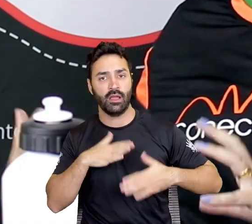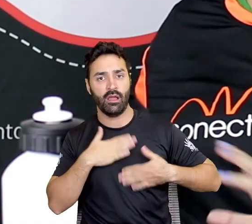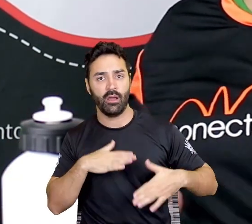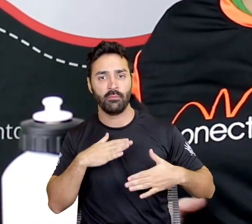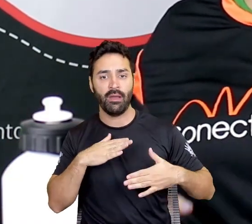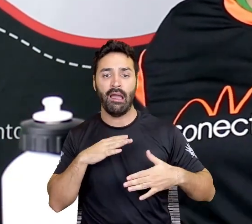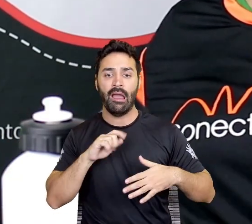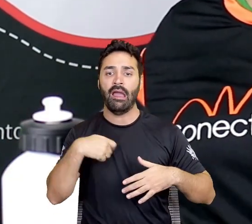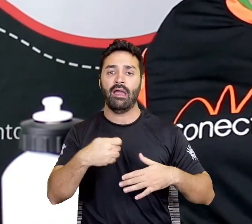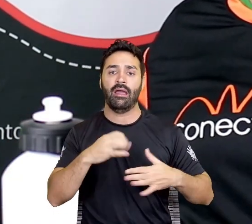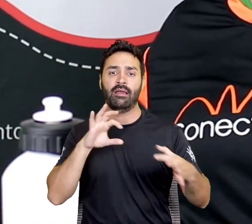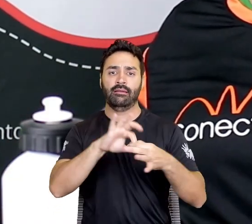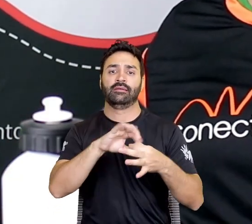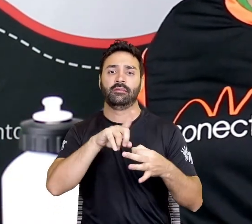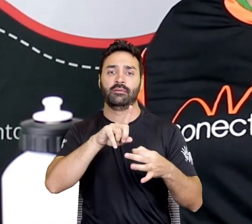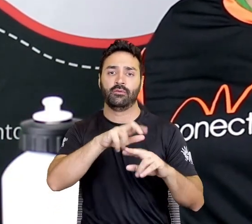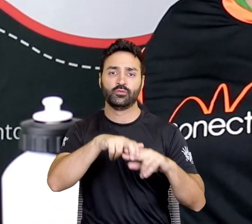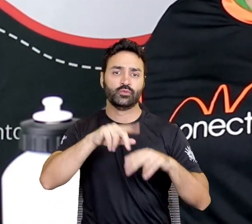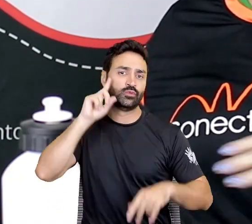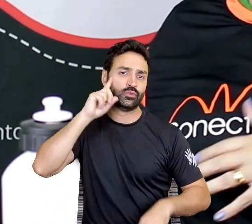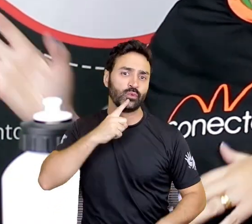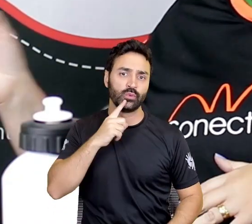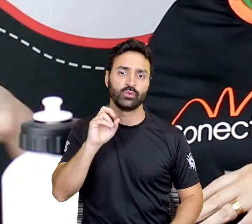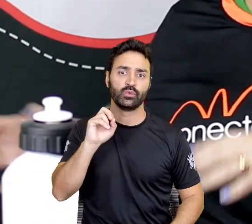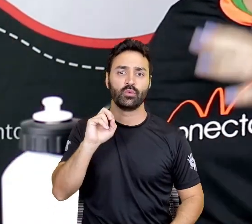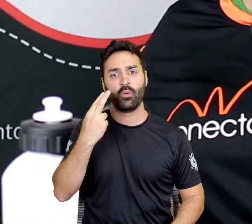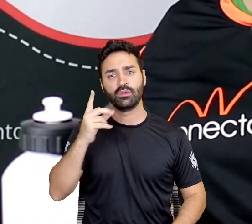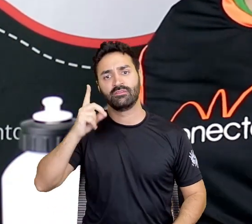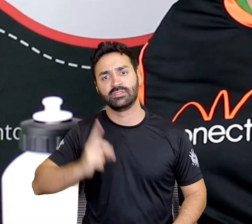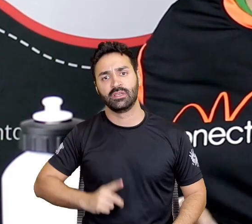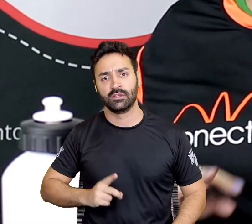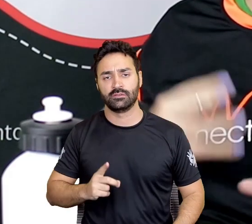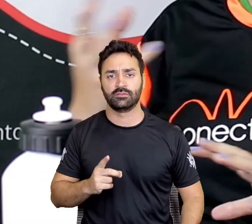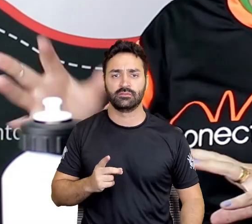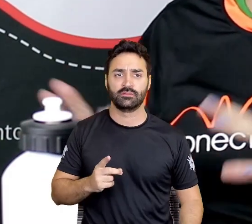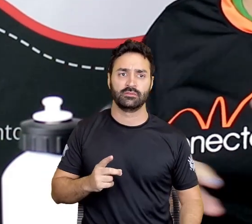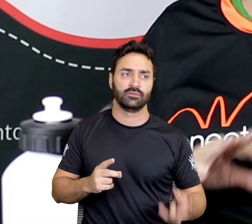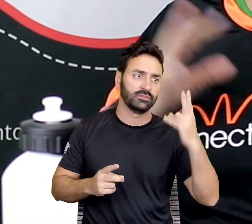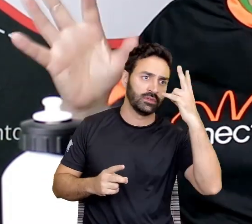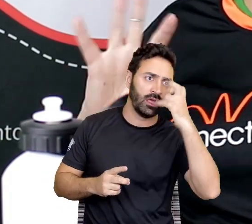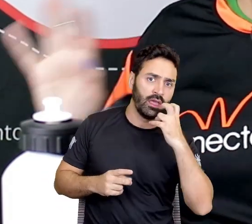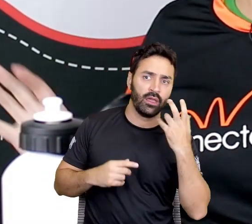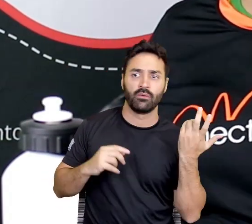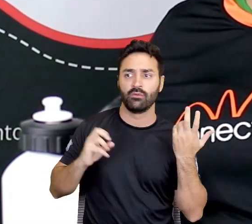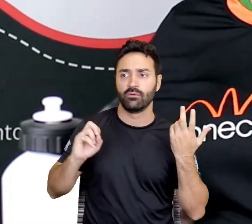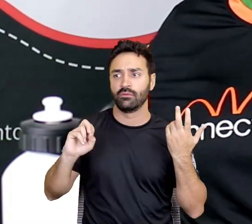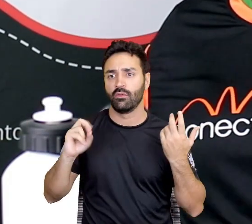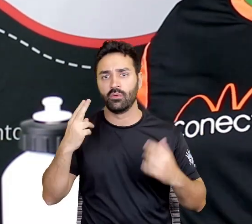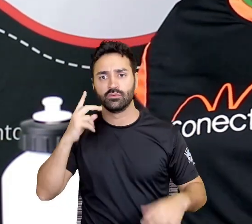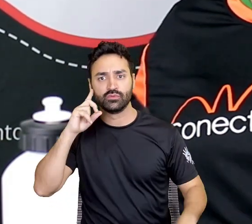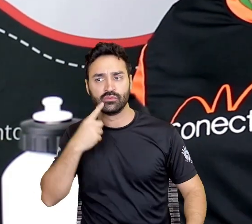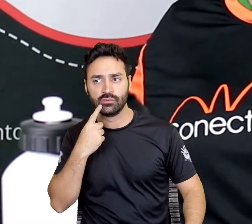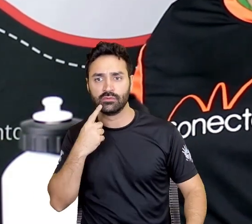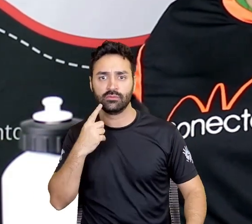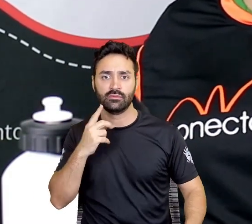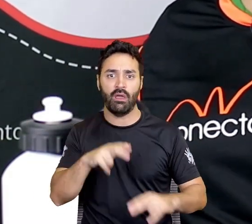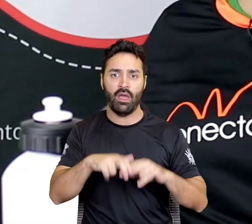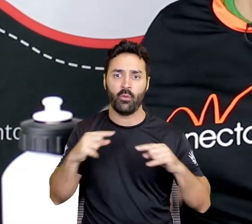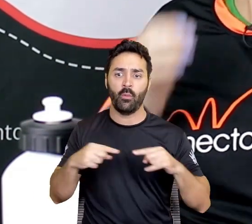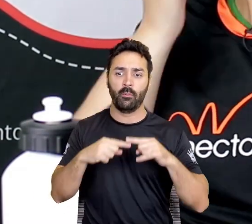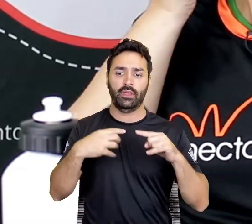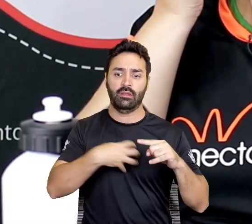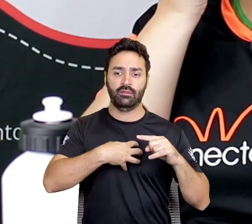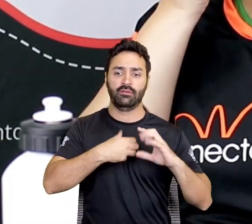pessoa ter ou não uma deficiência. Seja ela a surdez, a deficiência visual ou qualquer outro tipo de deficiência.